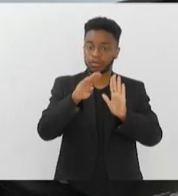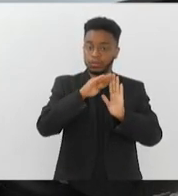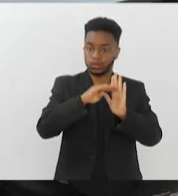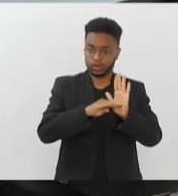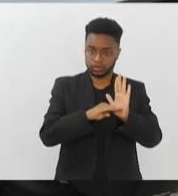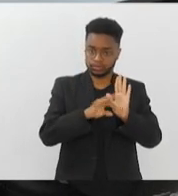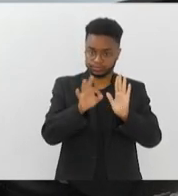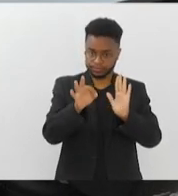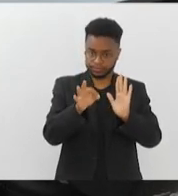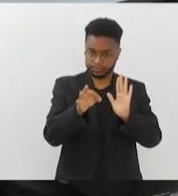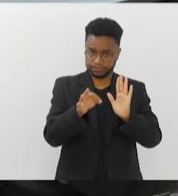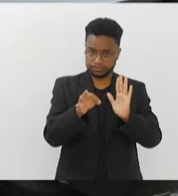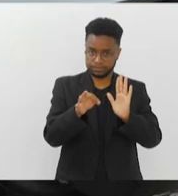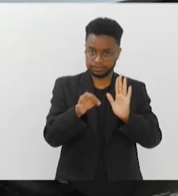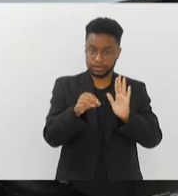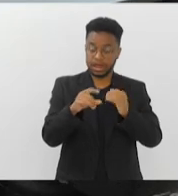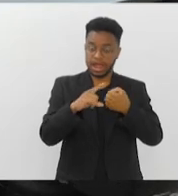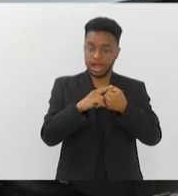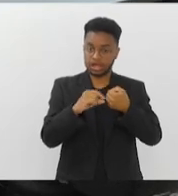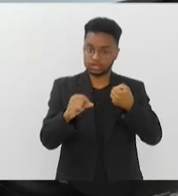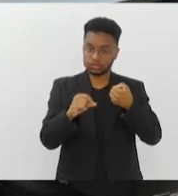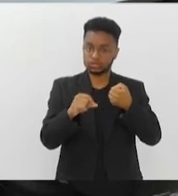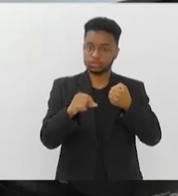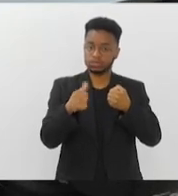né? E no artigo primeiro,